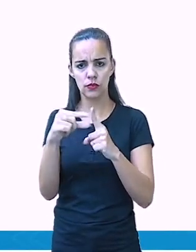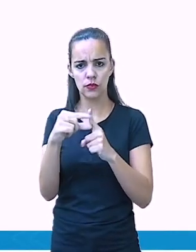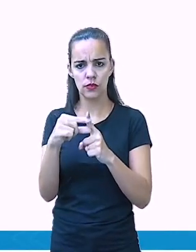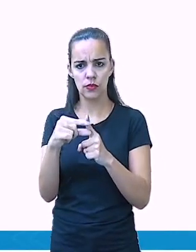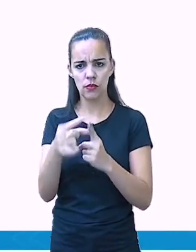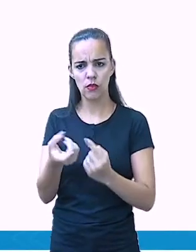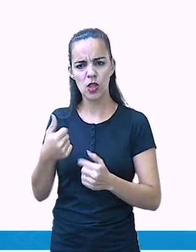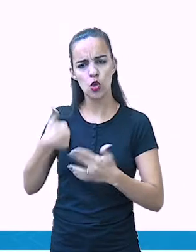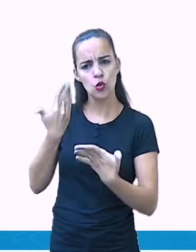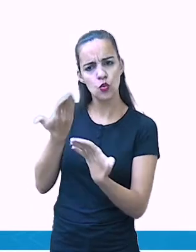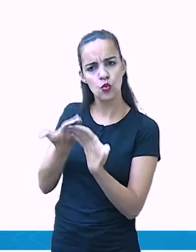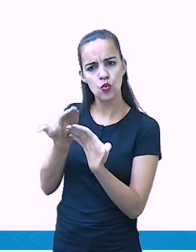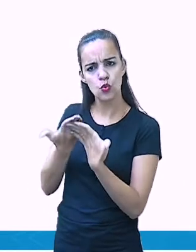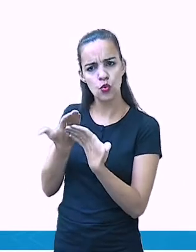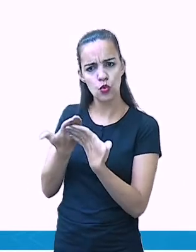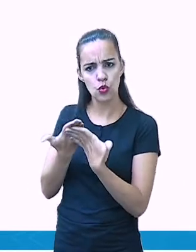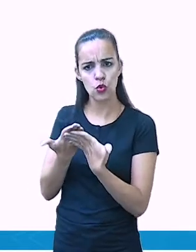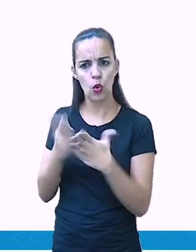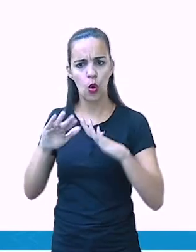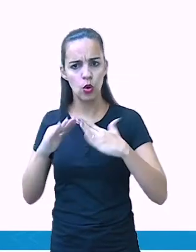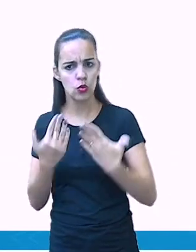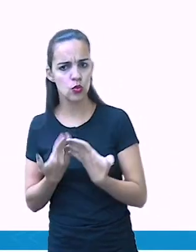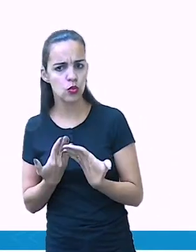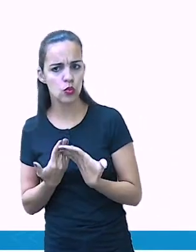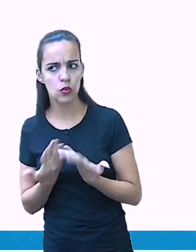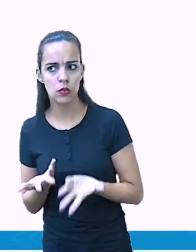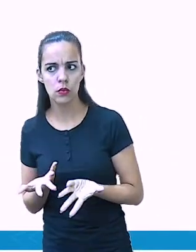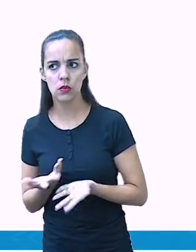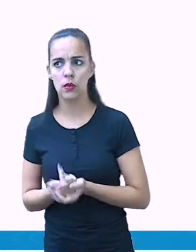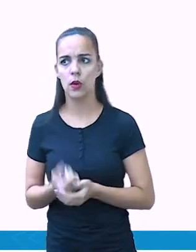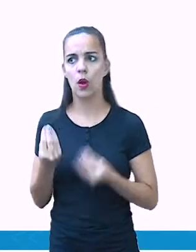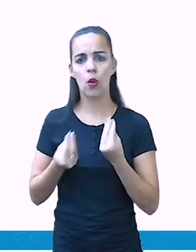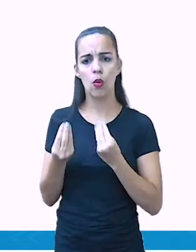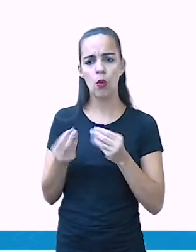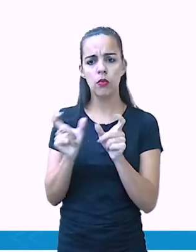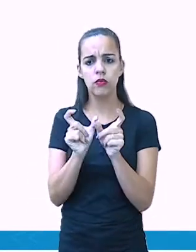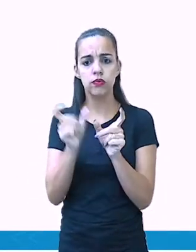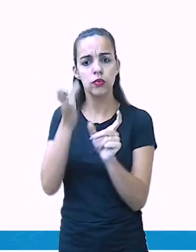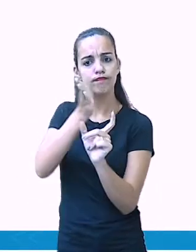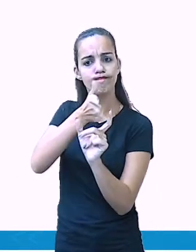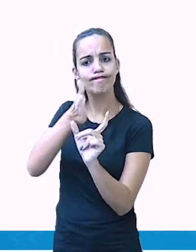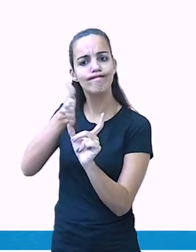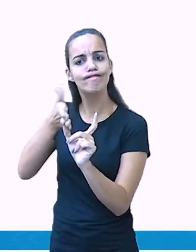vamos separar e vamos identificar as sílabas dessa palavra.